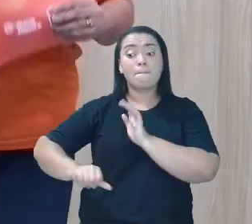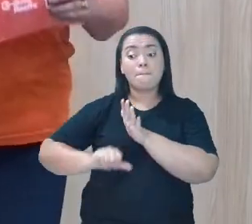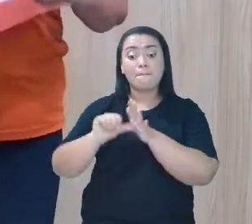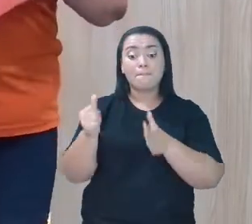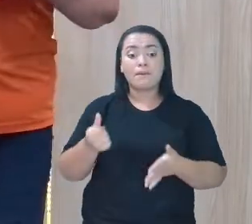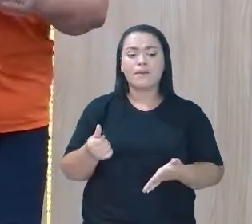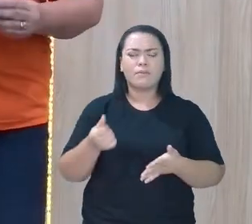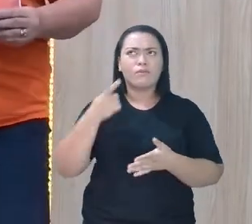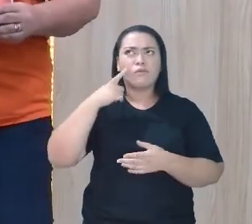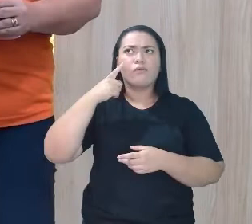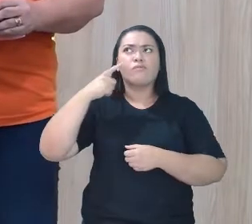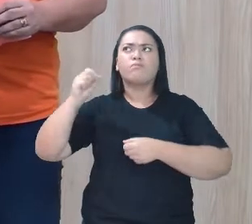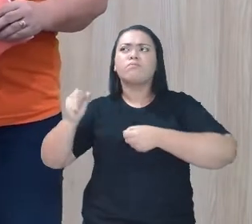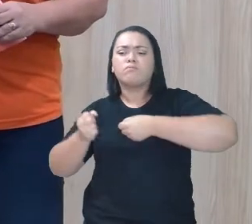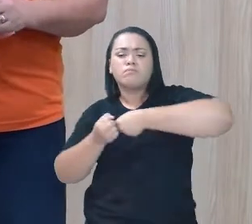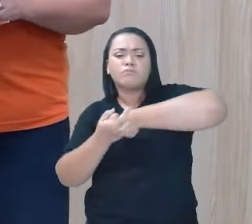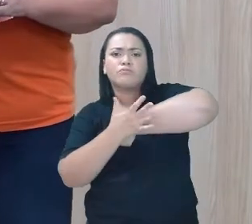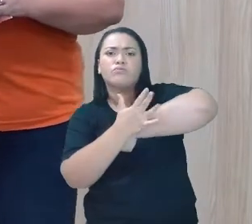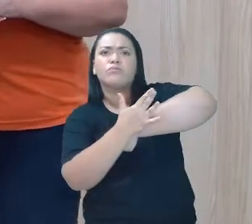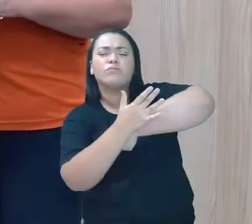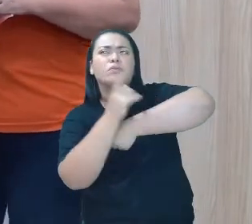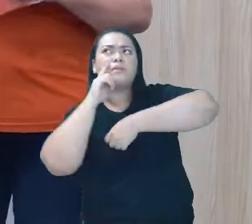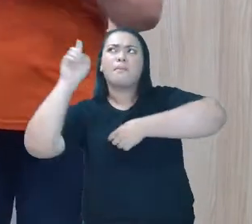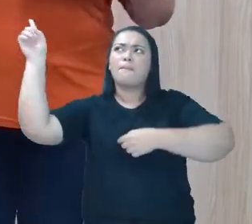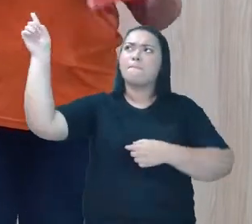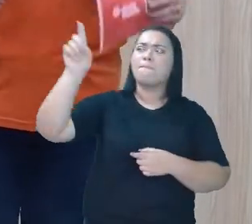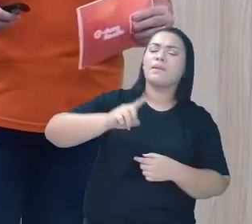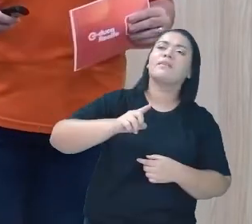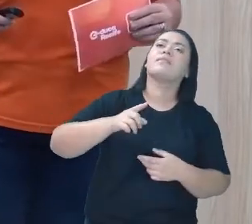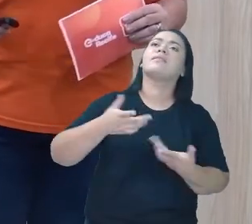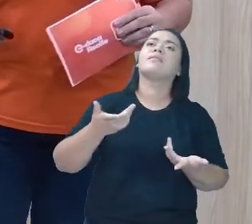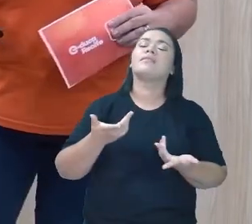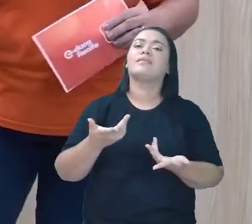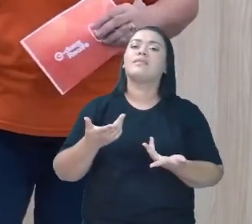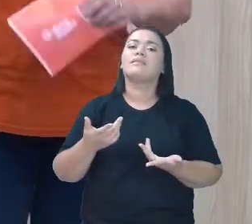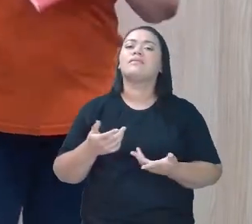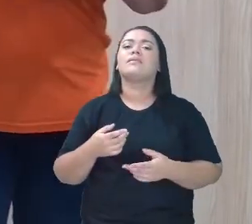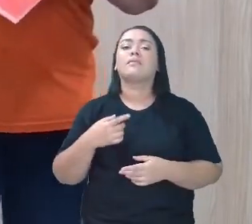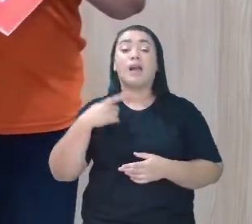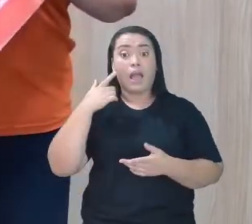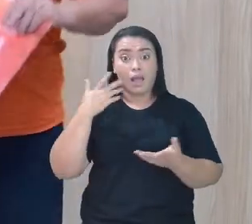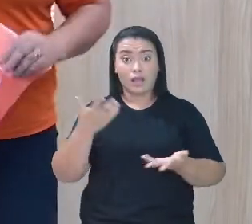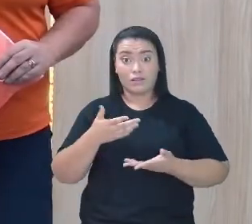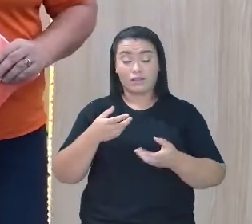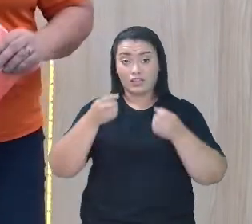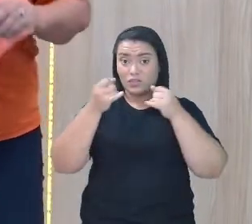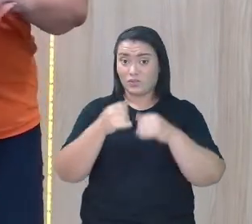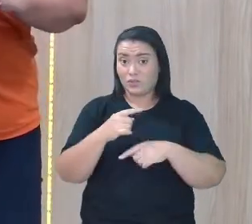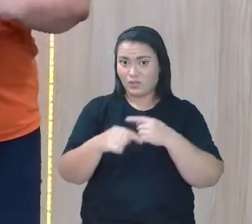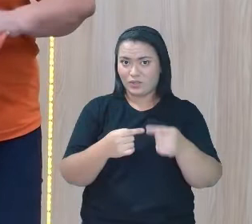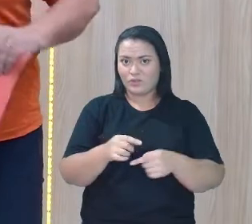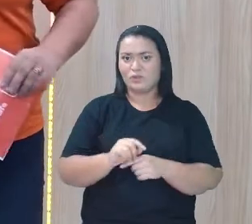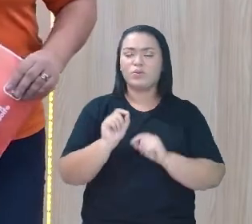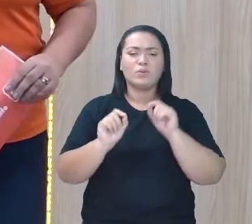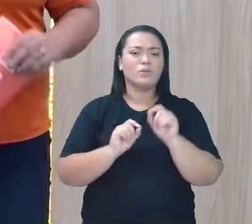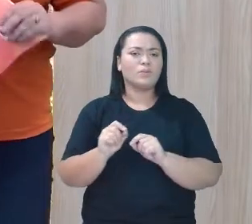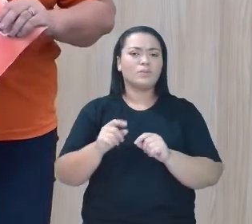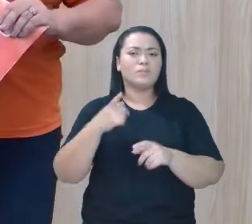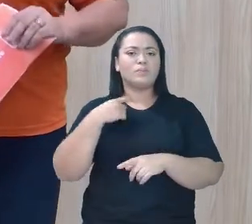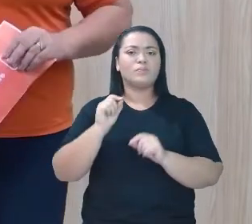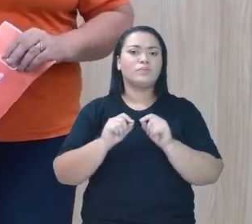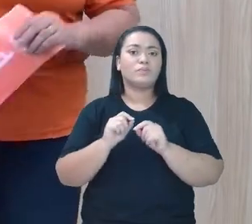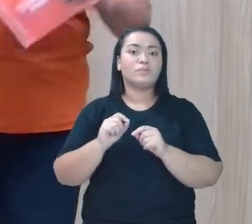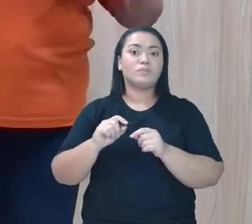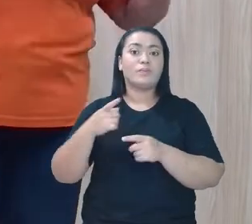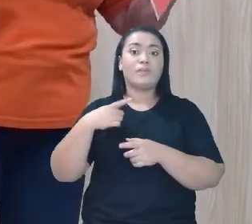homem que observou um cometa, que observou uma estrela cadente, né? Que a gente vai ver depois que a estrela cadente não é